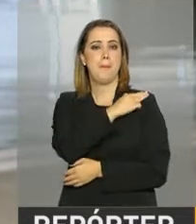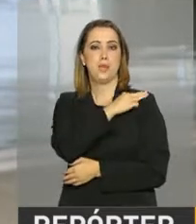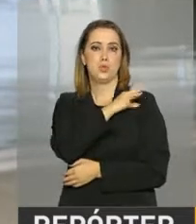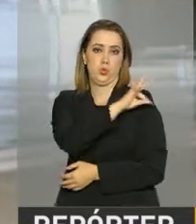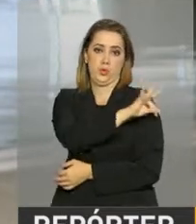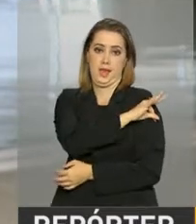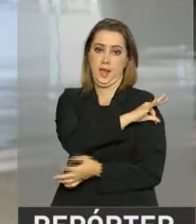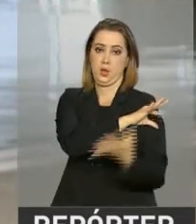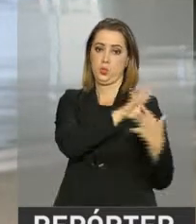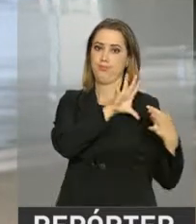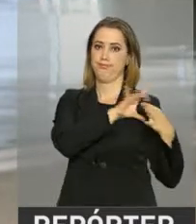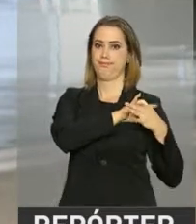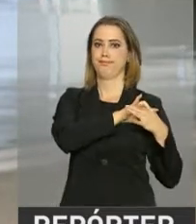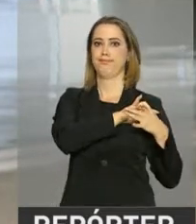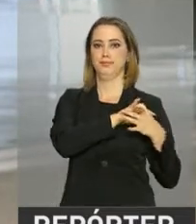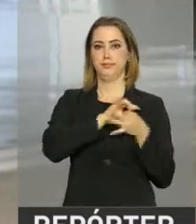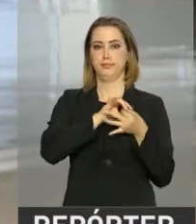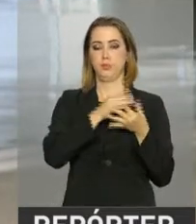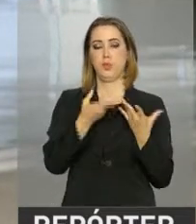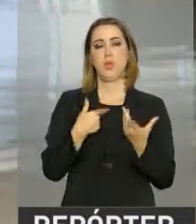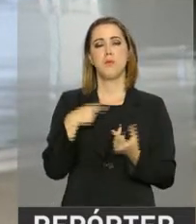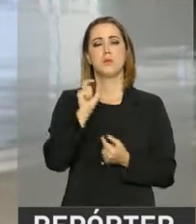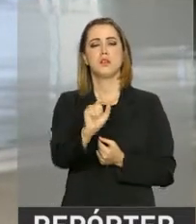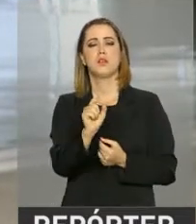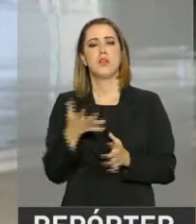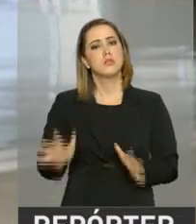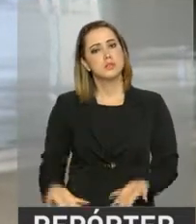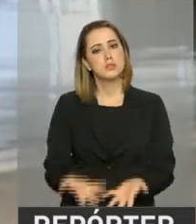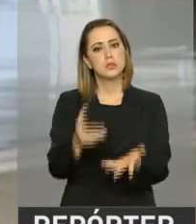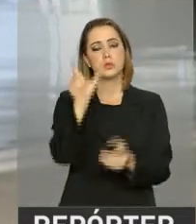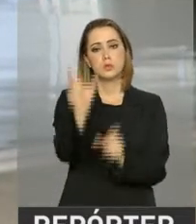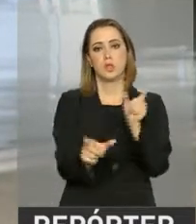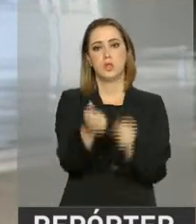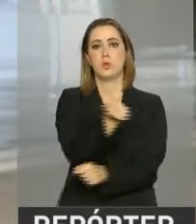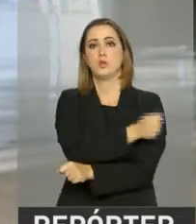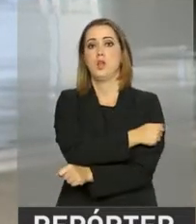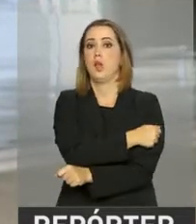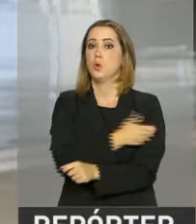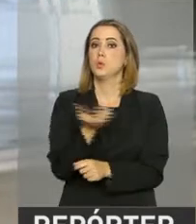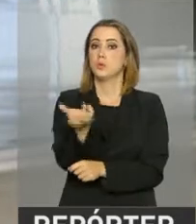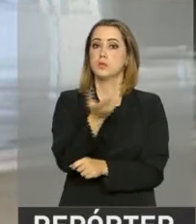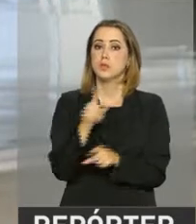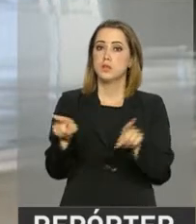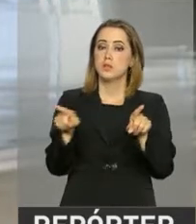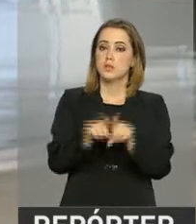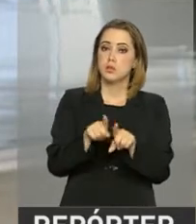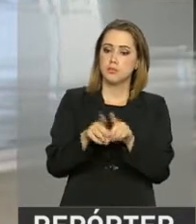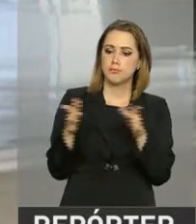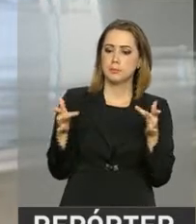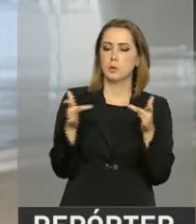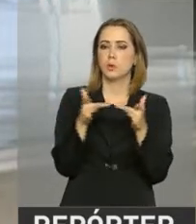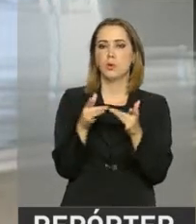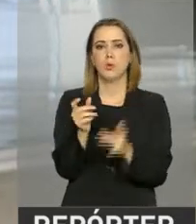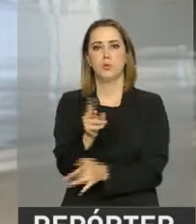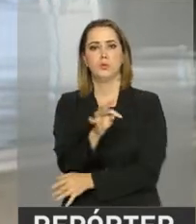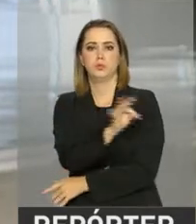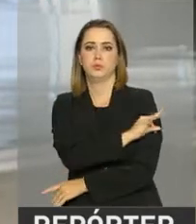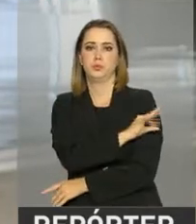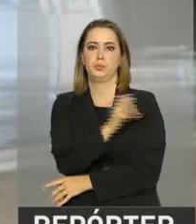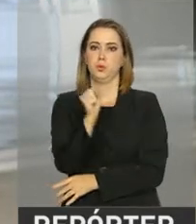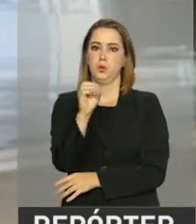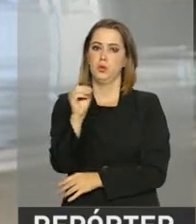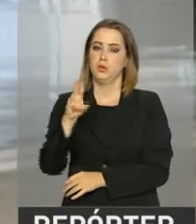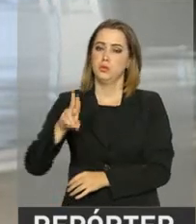um programa que tem como objetivo incentivar que os alunos do ensino médio se matriculem também no ensino técnico serão 80 mil vagas só a